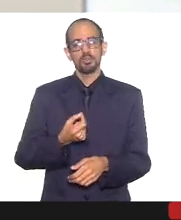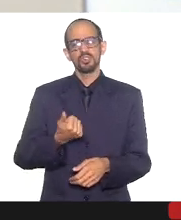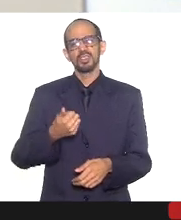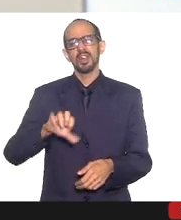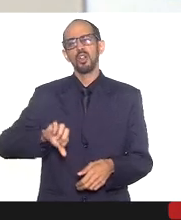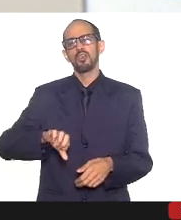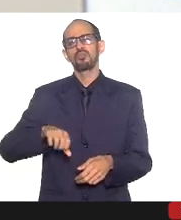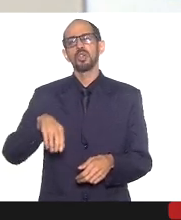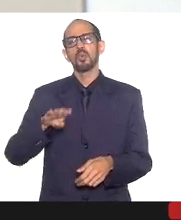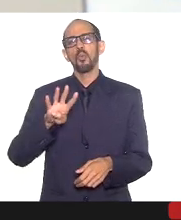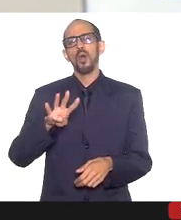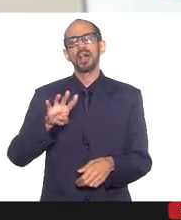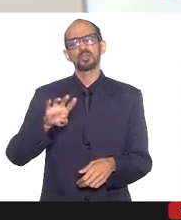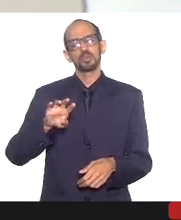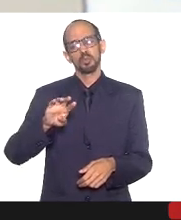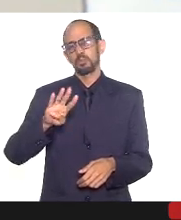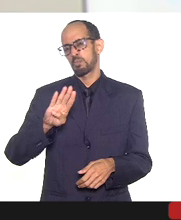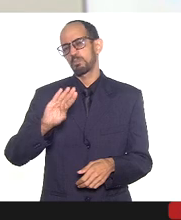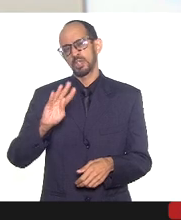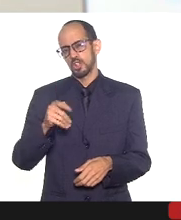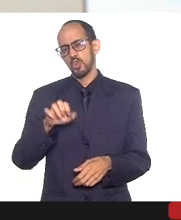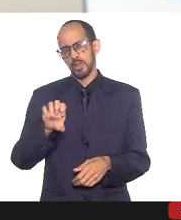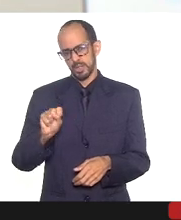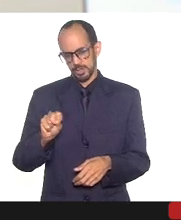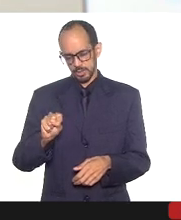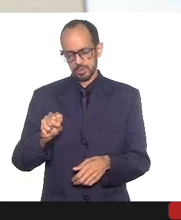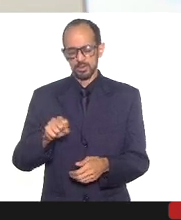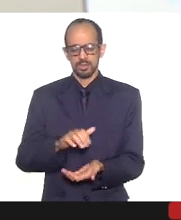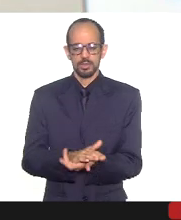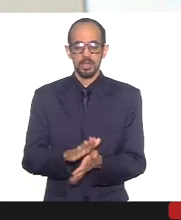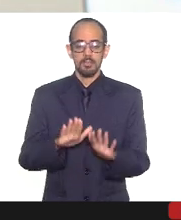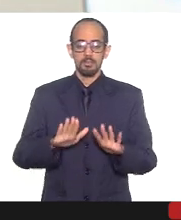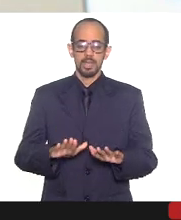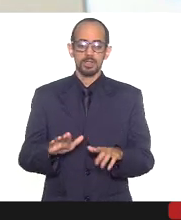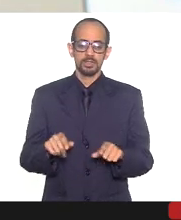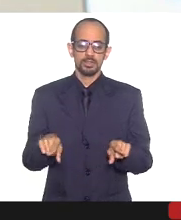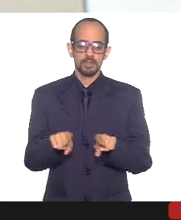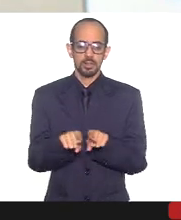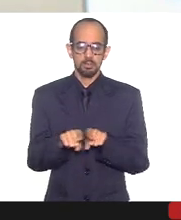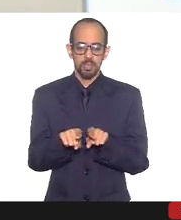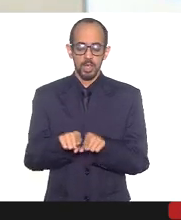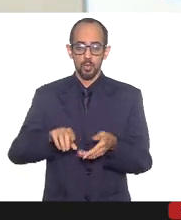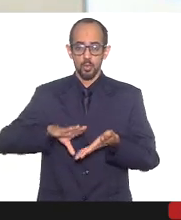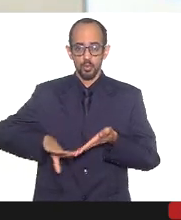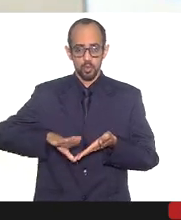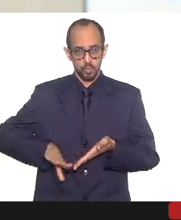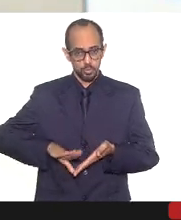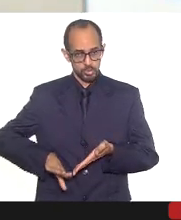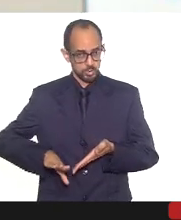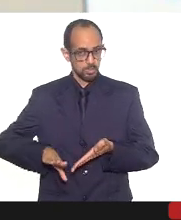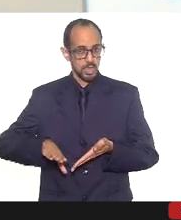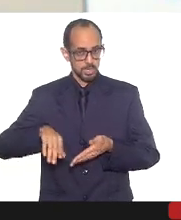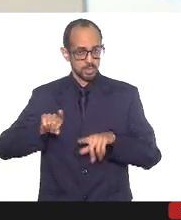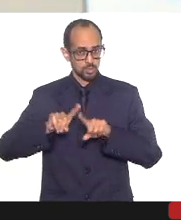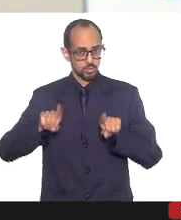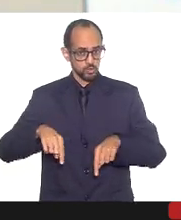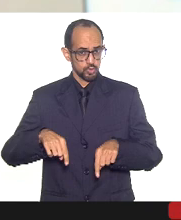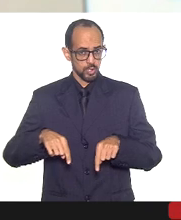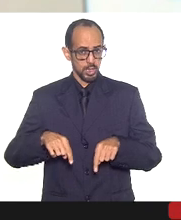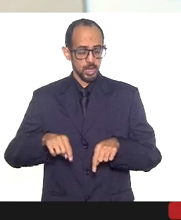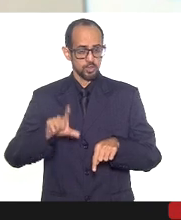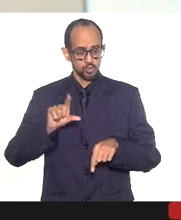pessoal reduziu em termos absolutos, né? O gasto com o pessoal em 2020 chegou a